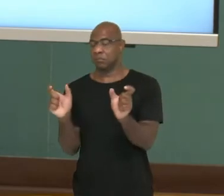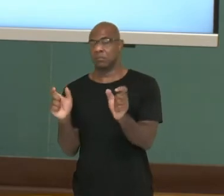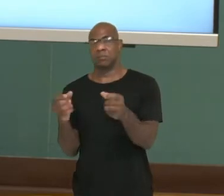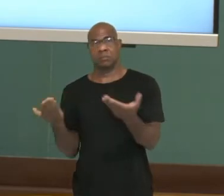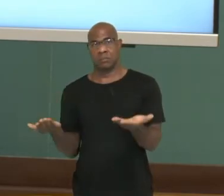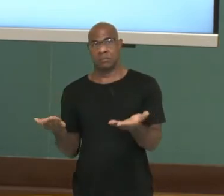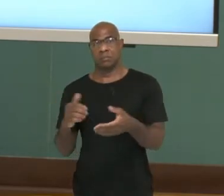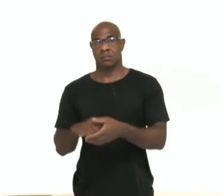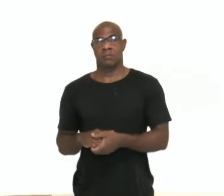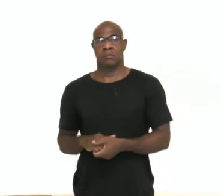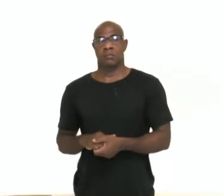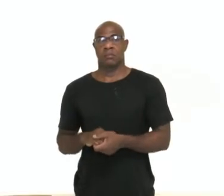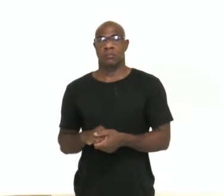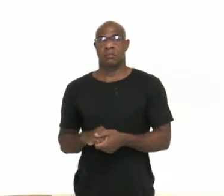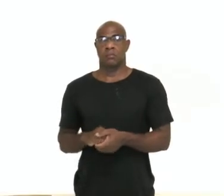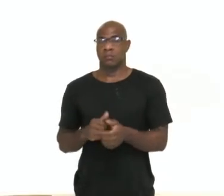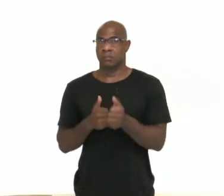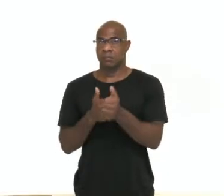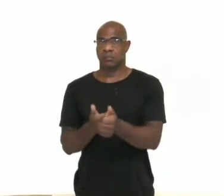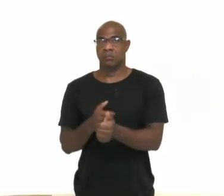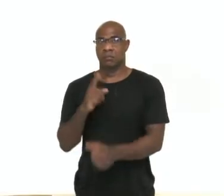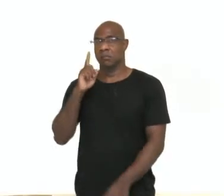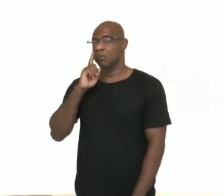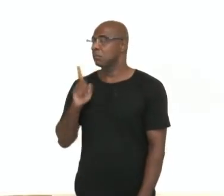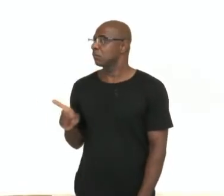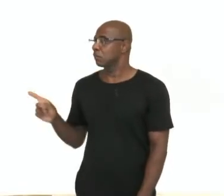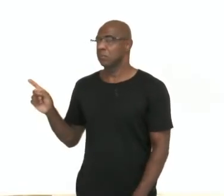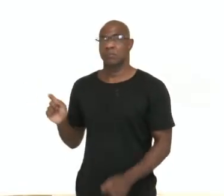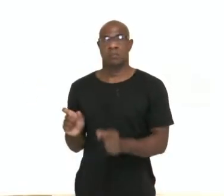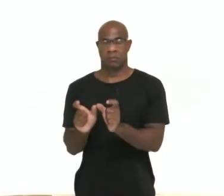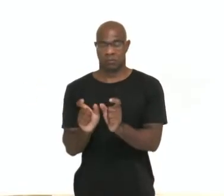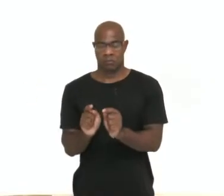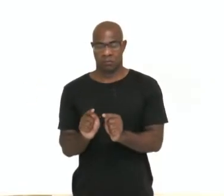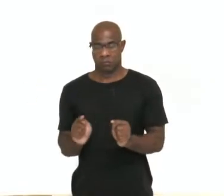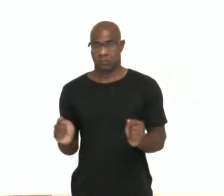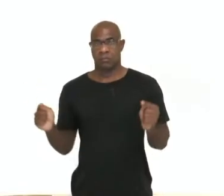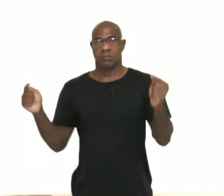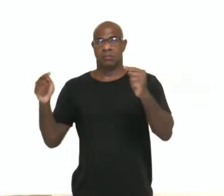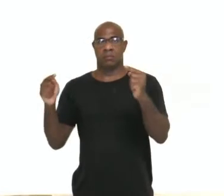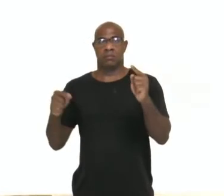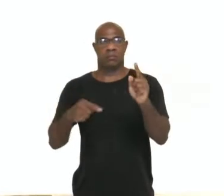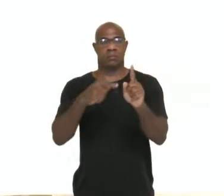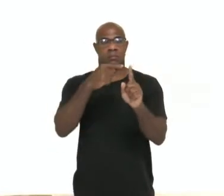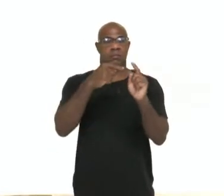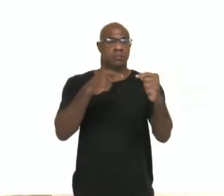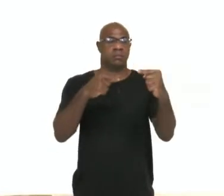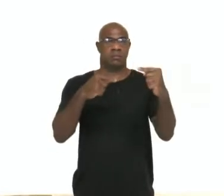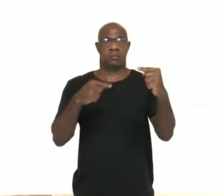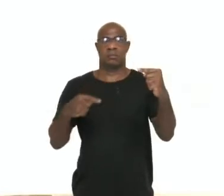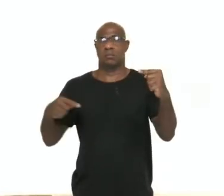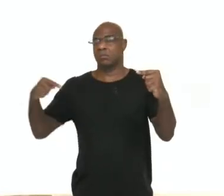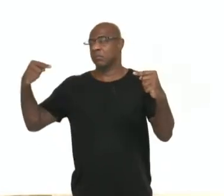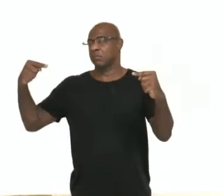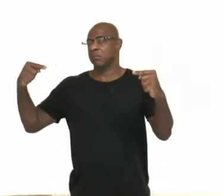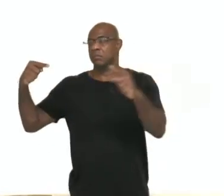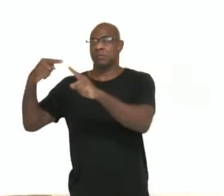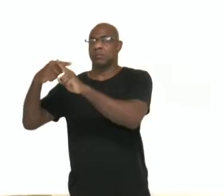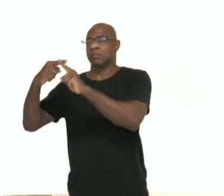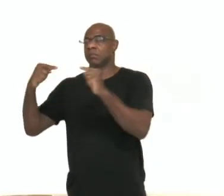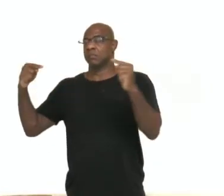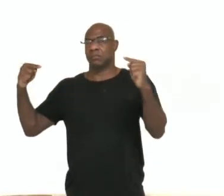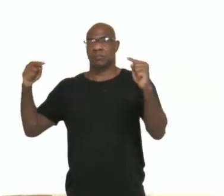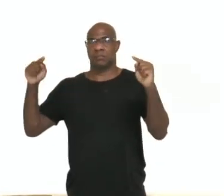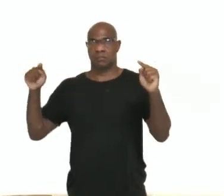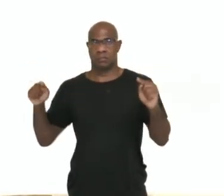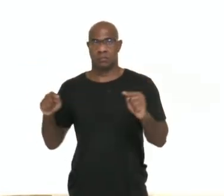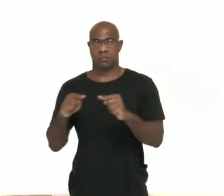1,5, 3 volts. Ligou certo? Negativo, positivo. Negativo, positivo. Ligou certo. Né?